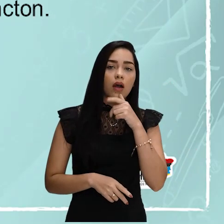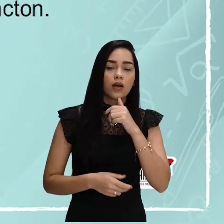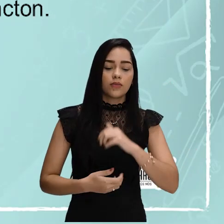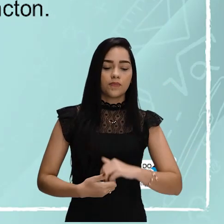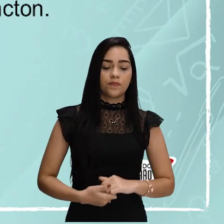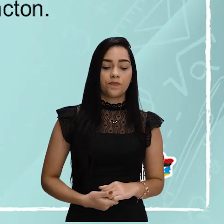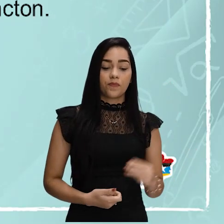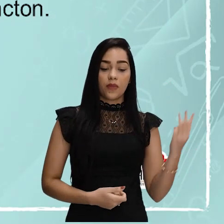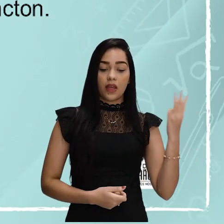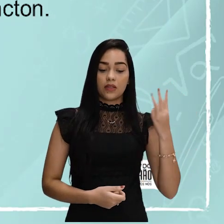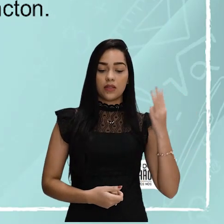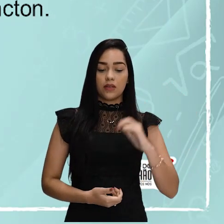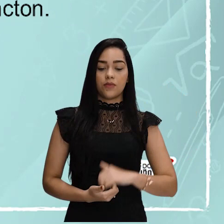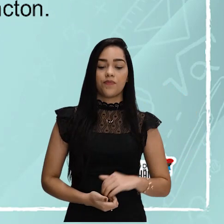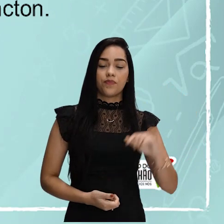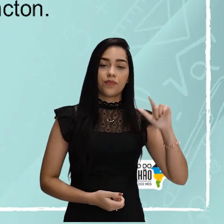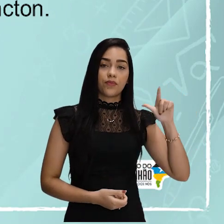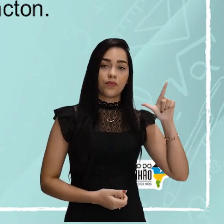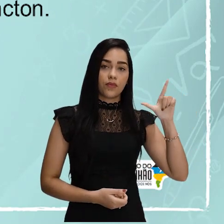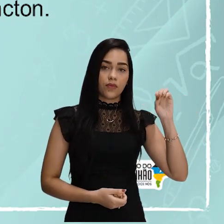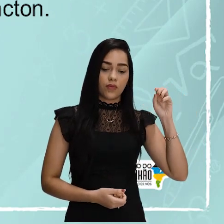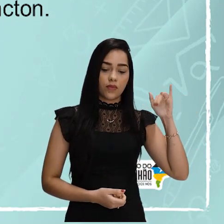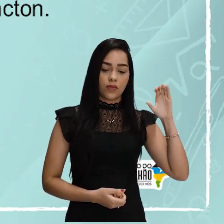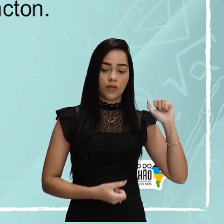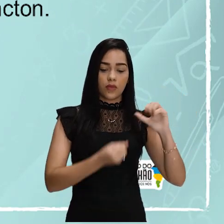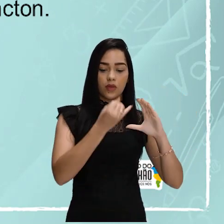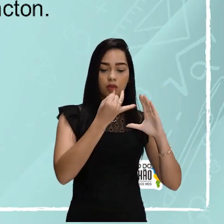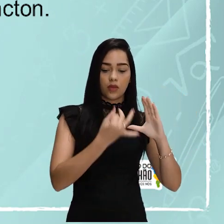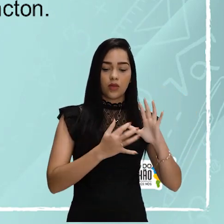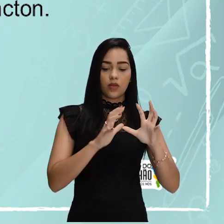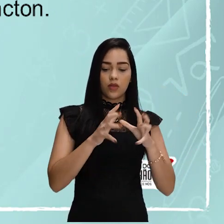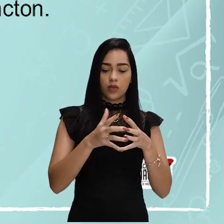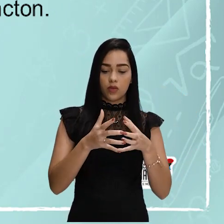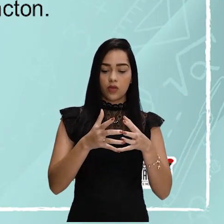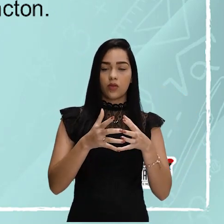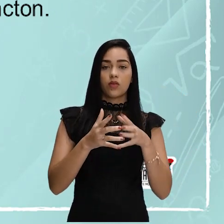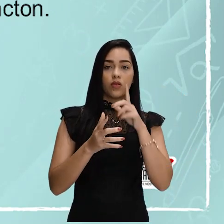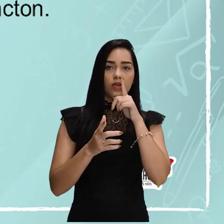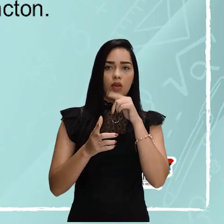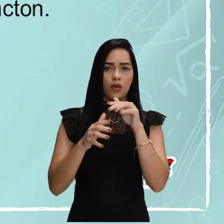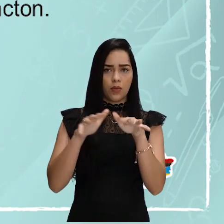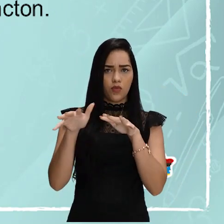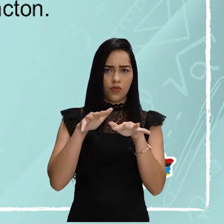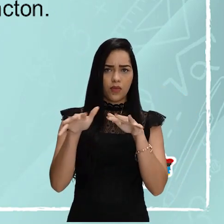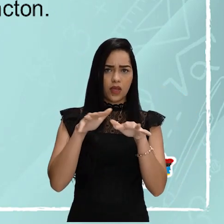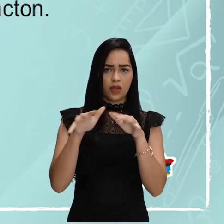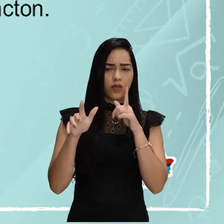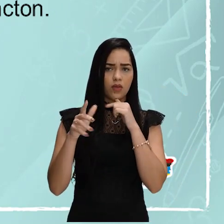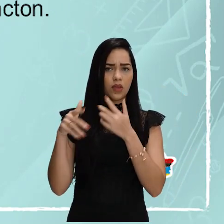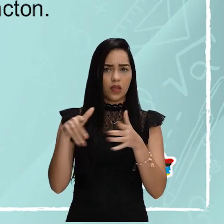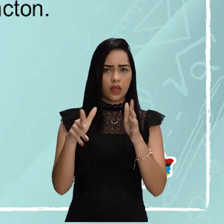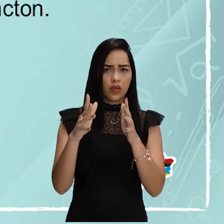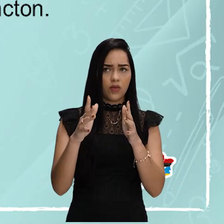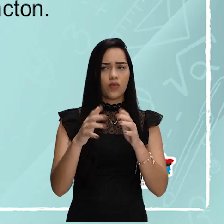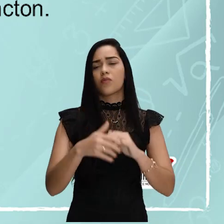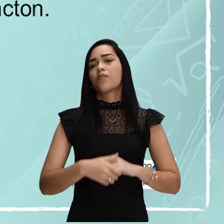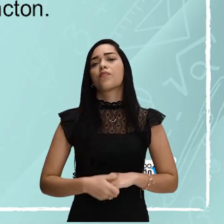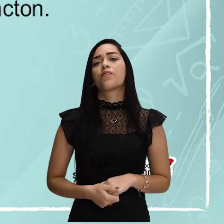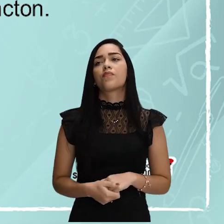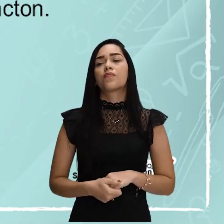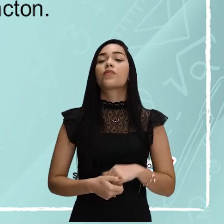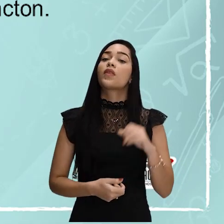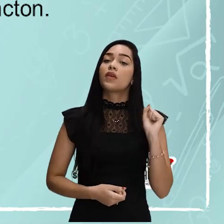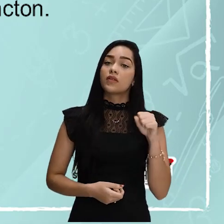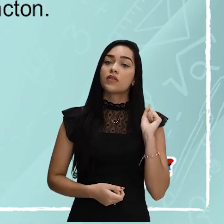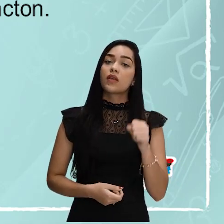província lótica é caracterizada pelo conjunto de águas em movimento, rios, riachos e cascatas? Com certeza, são ambientes em que a água